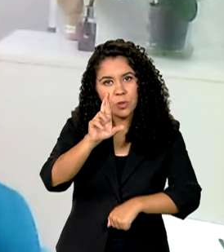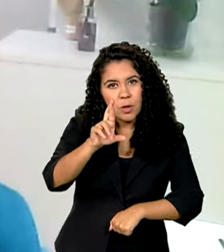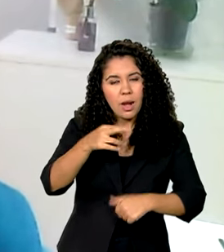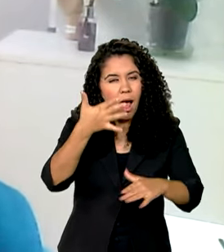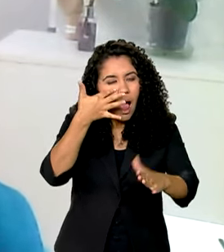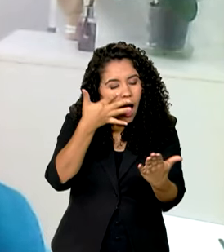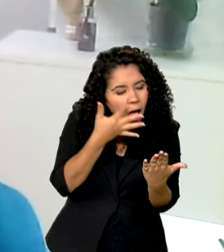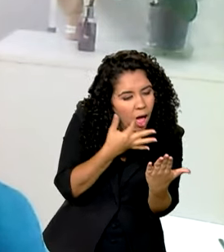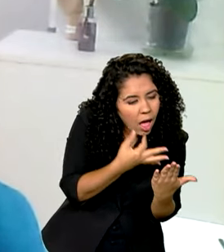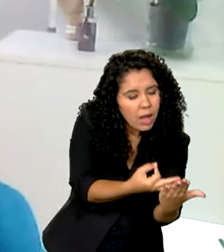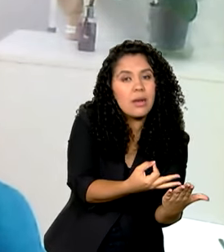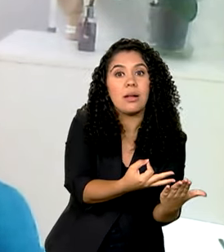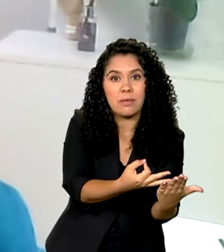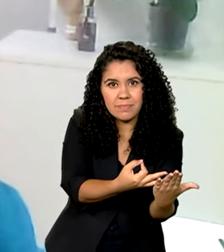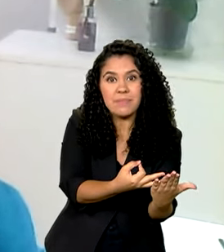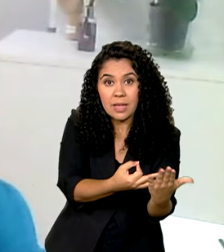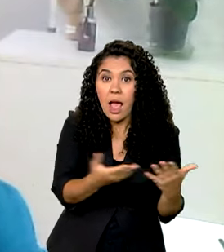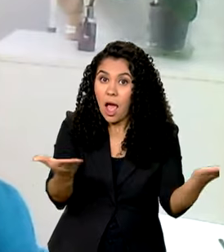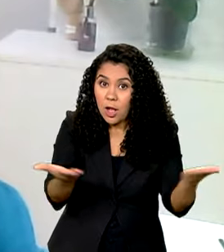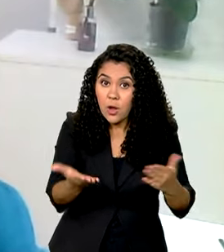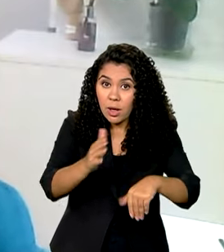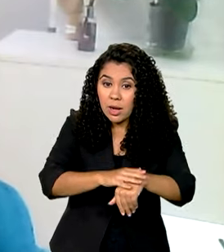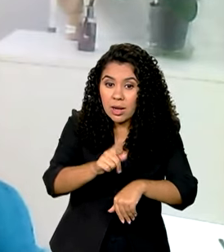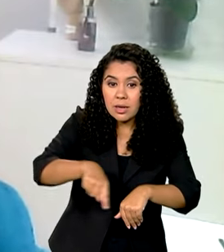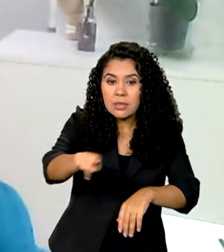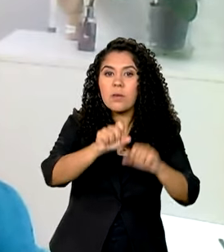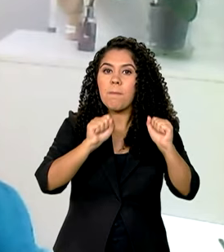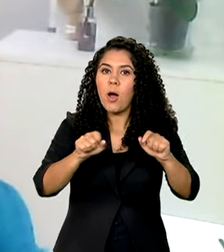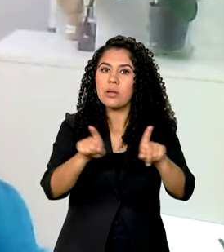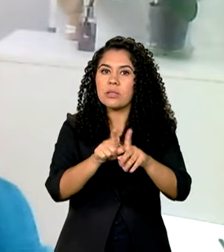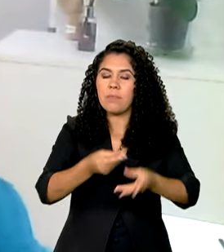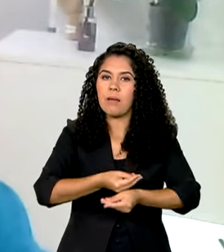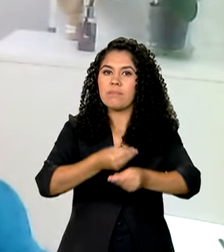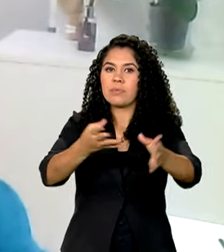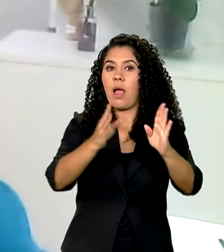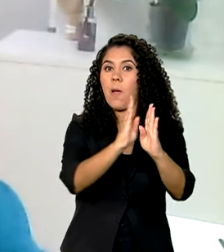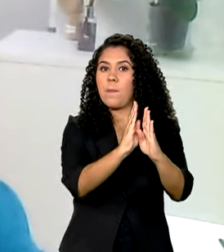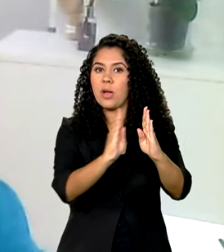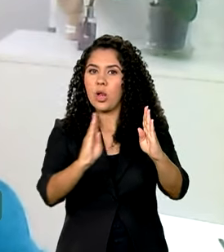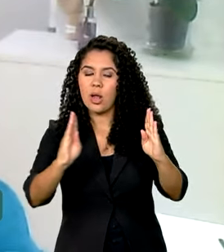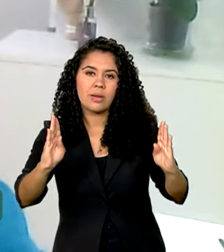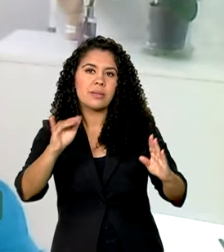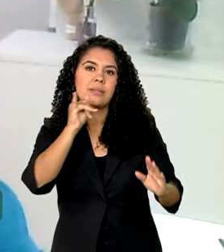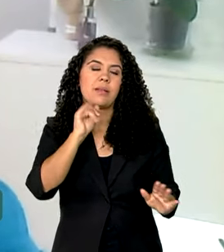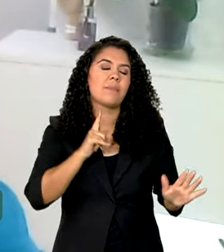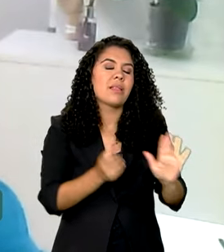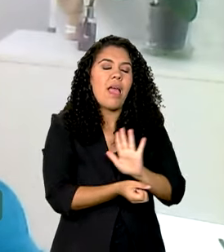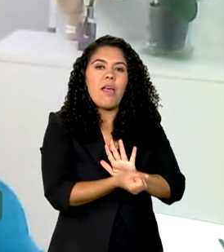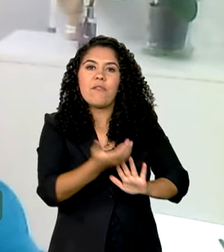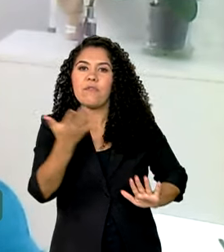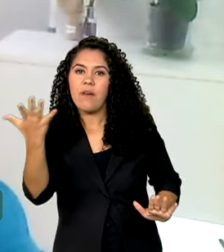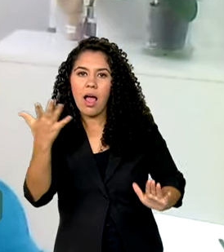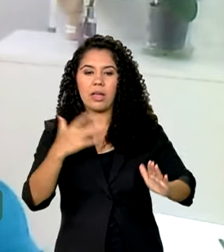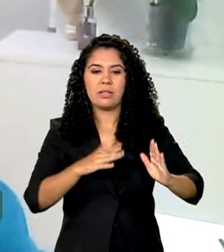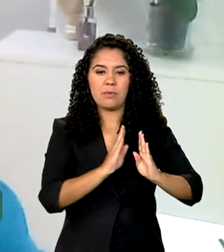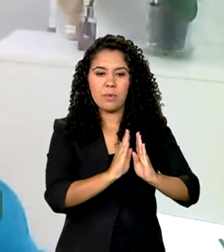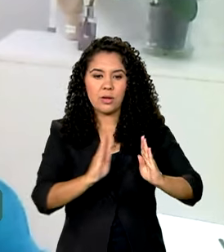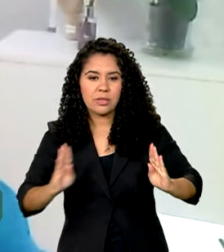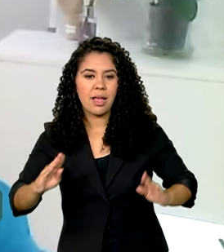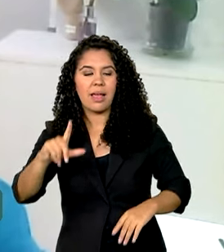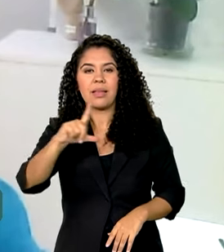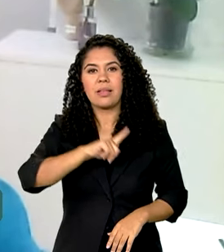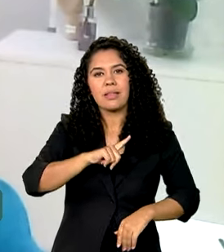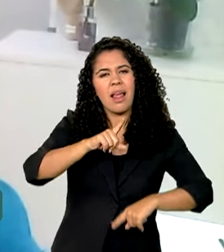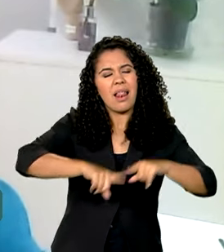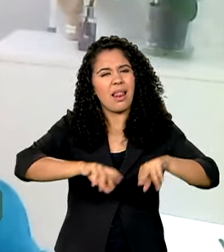Então, eles agora também podem integrar as bibliotecas. A gente tem muitas bibliotecas com problemas de quantidade de livro,